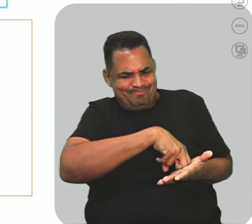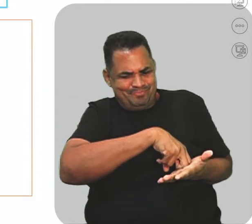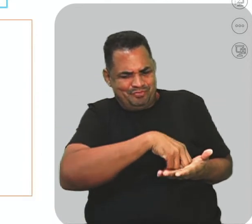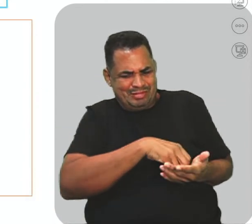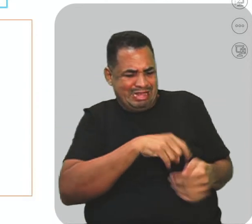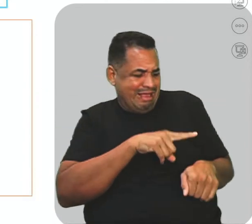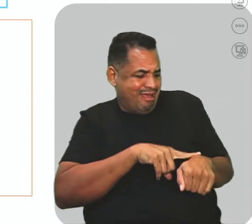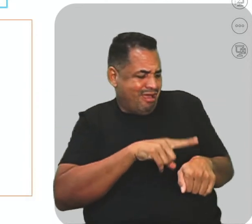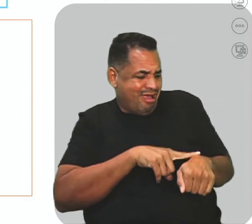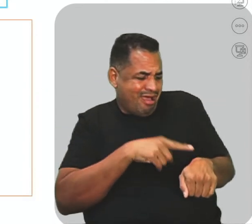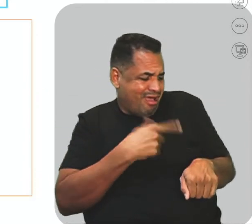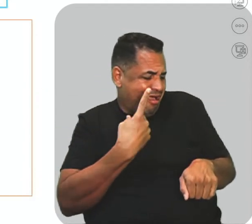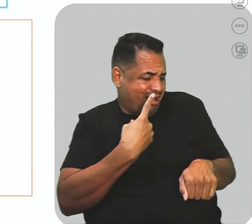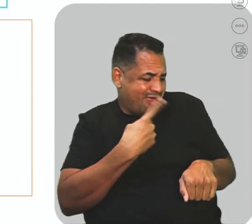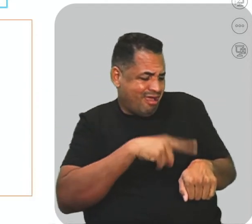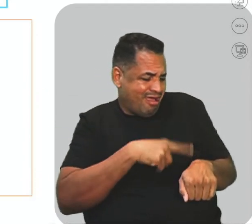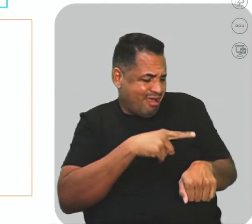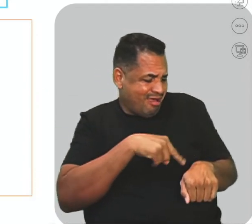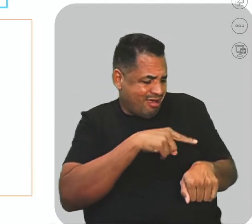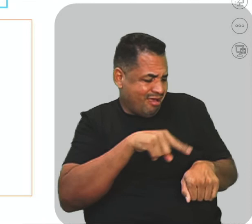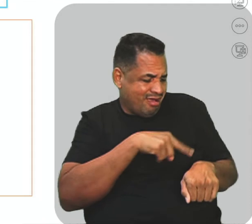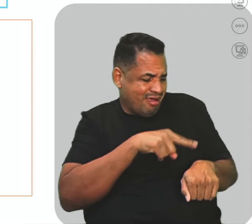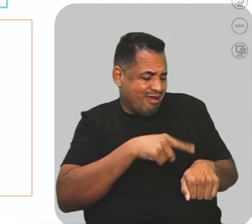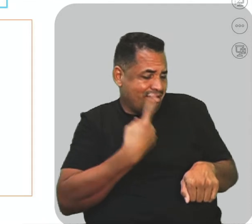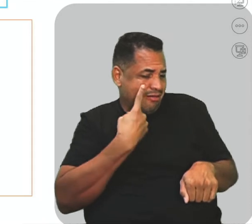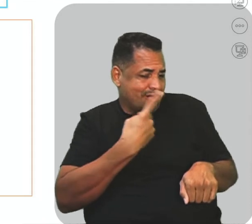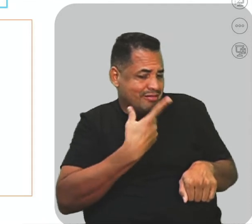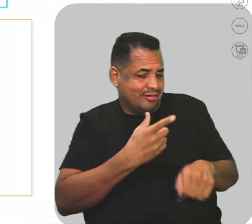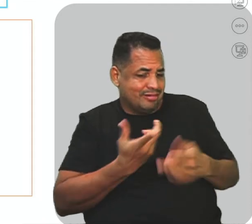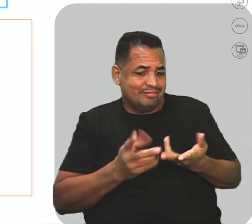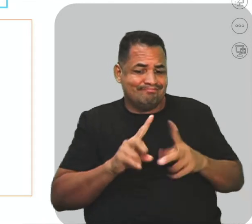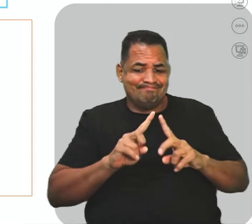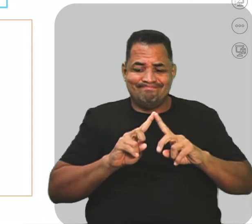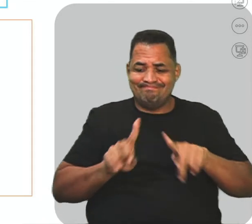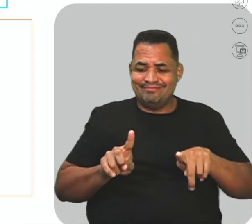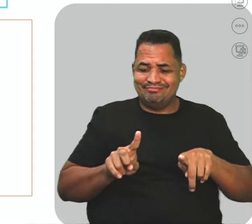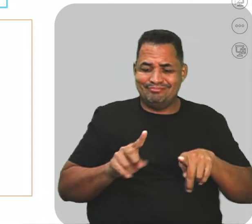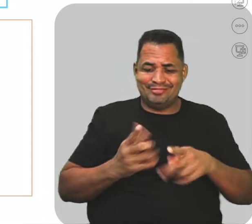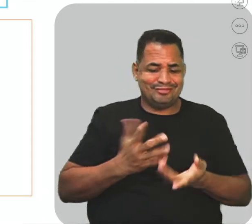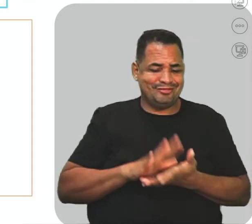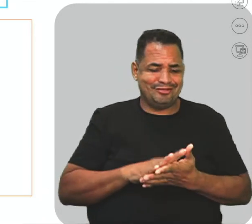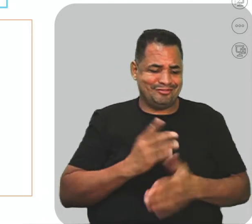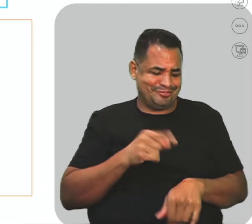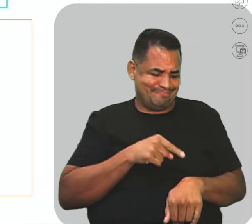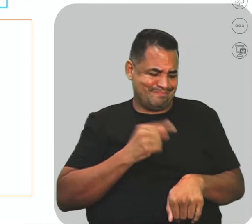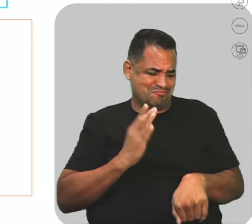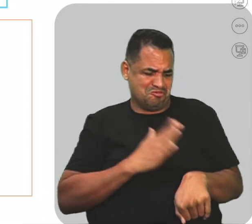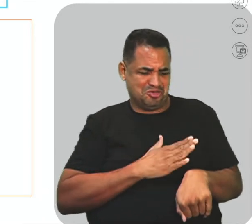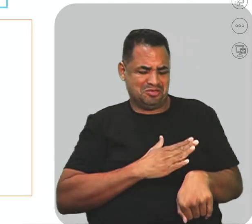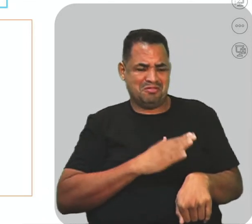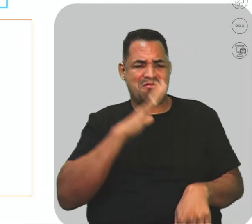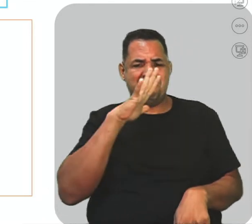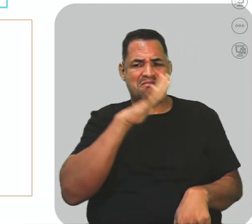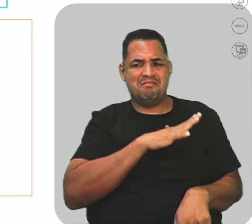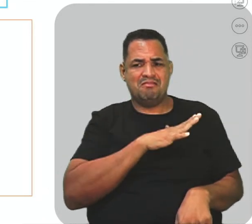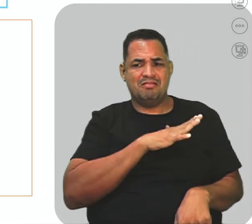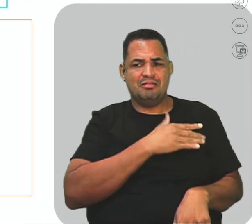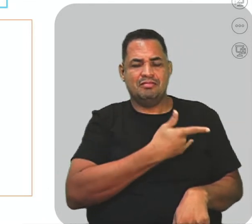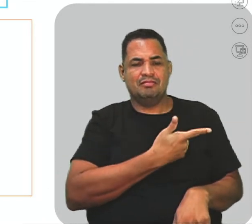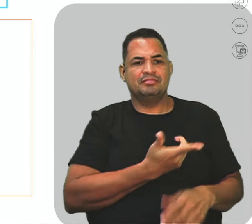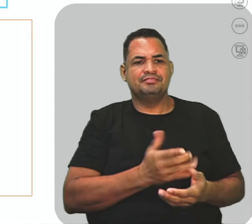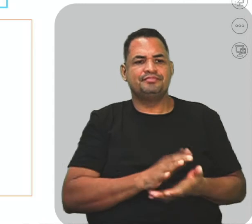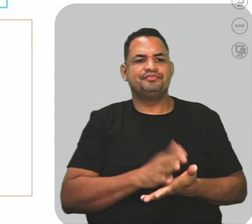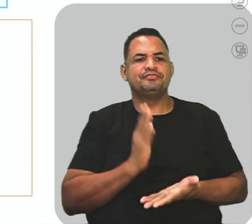conto as horas para poder te ver, mas o relógio está de mal comigo. Viram só?